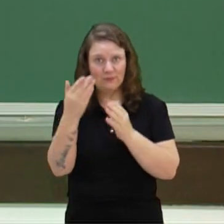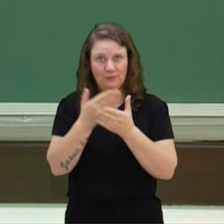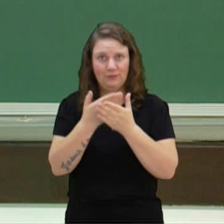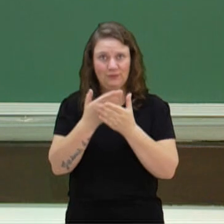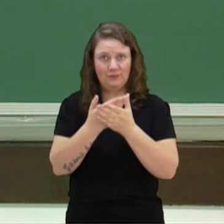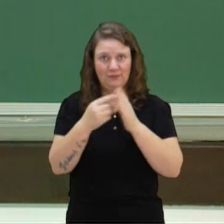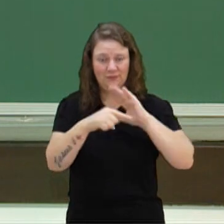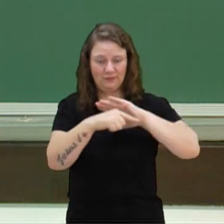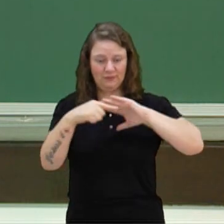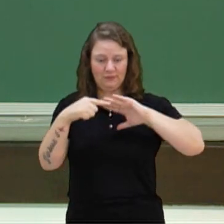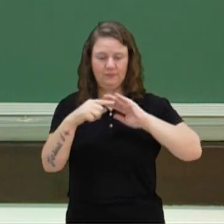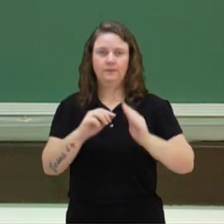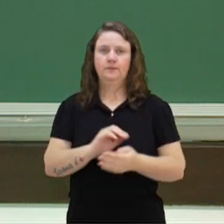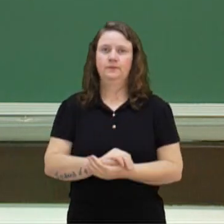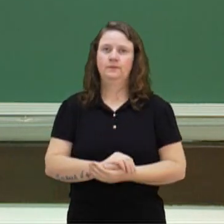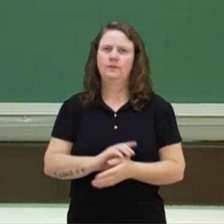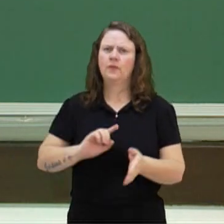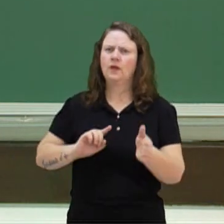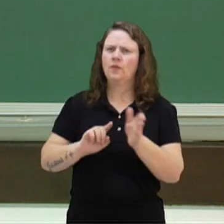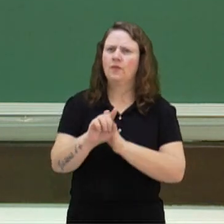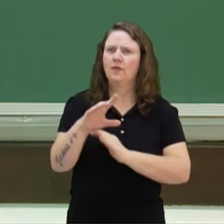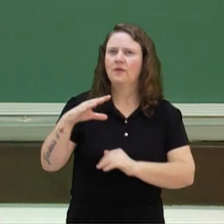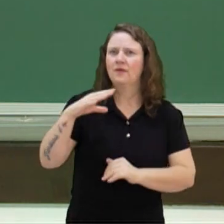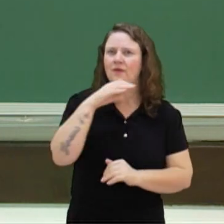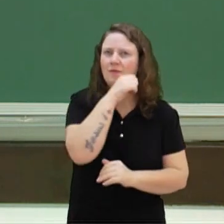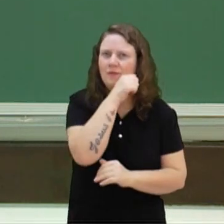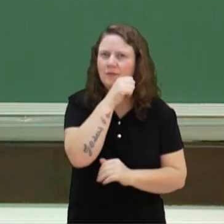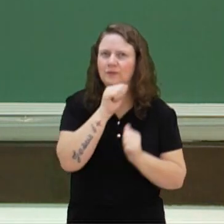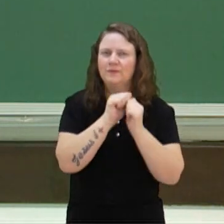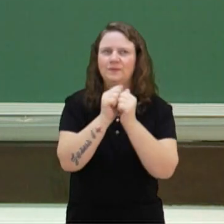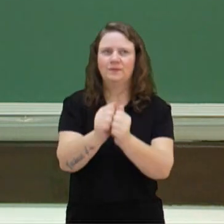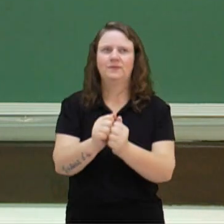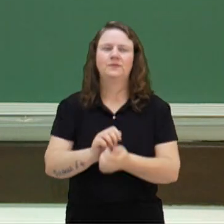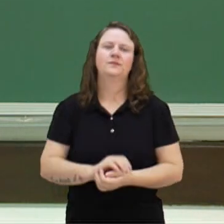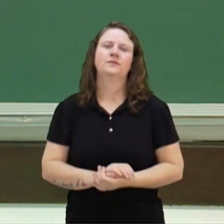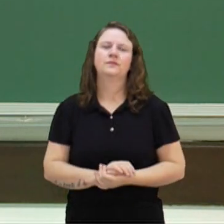E agora nós vamos fazer um quiz juntos. Vamos lá?